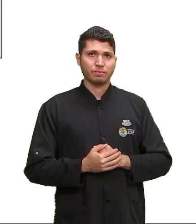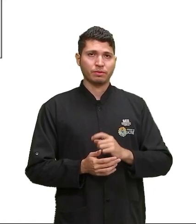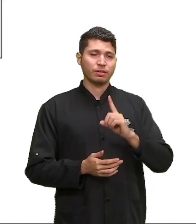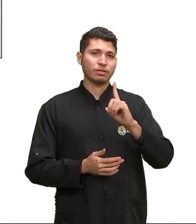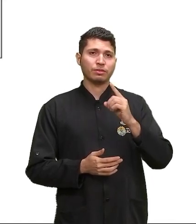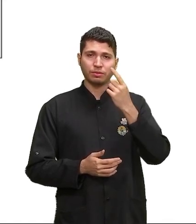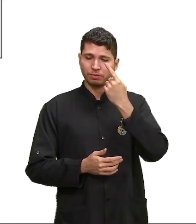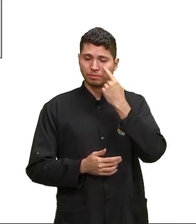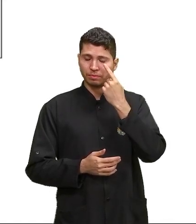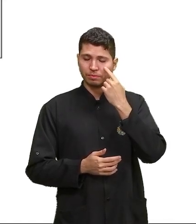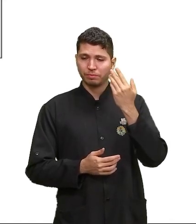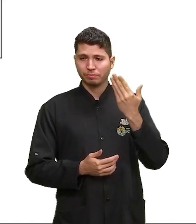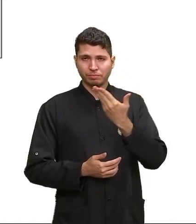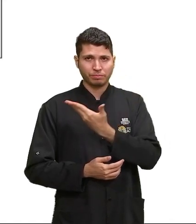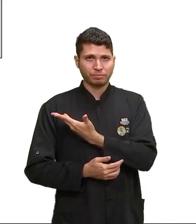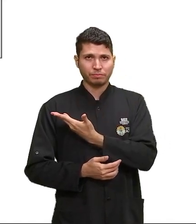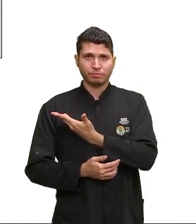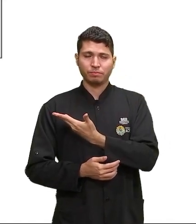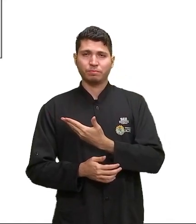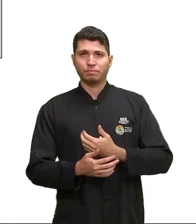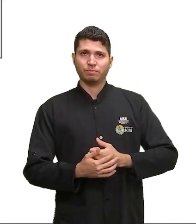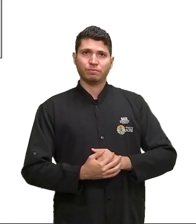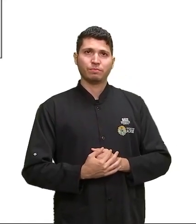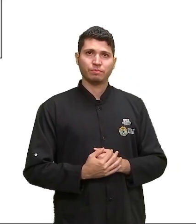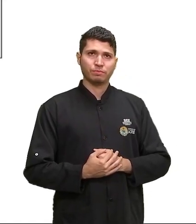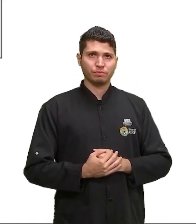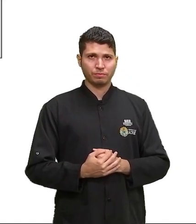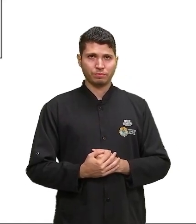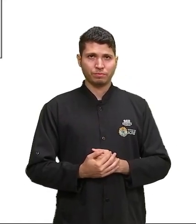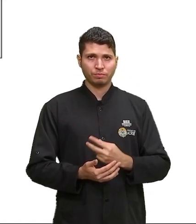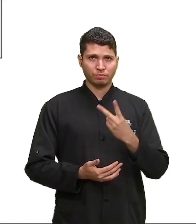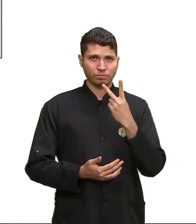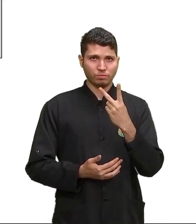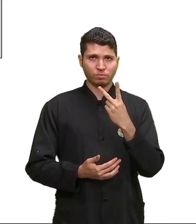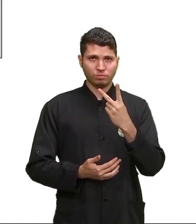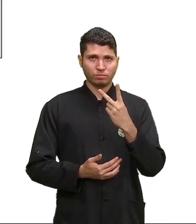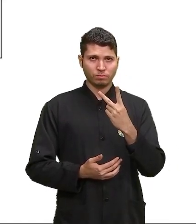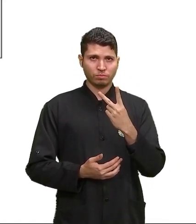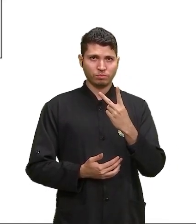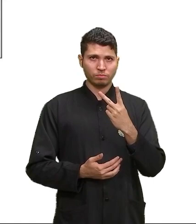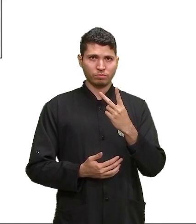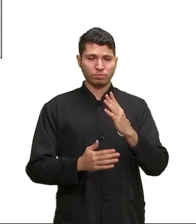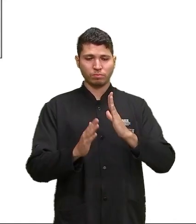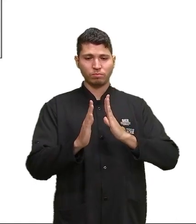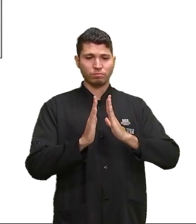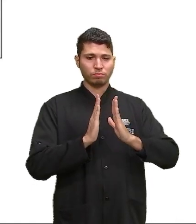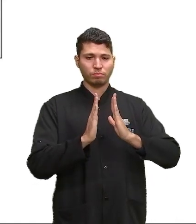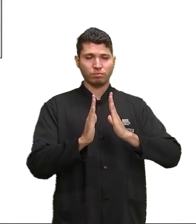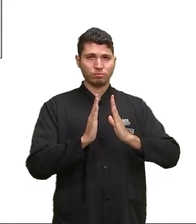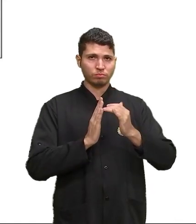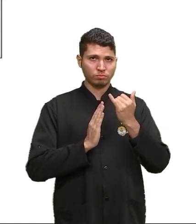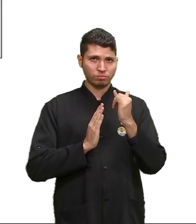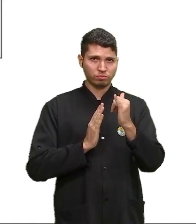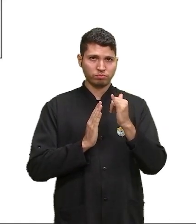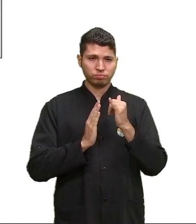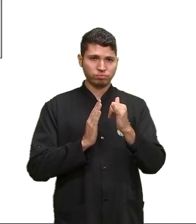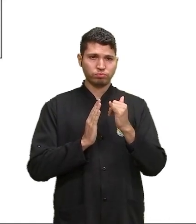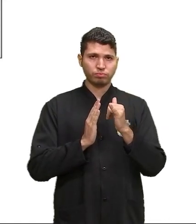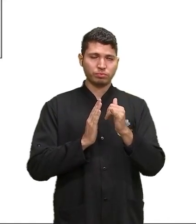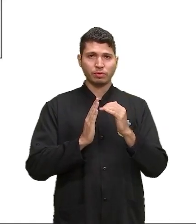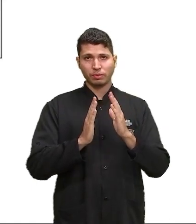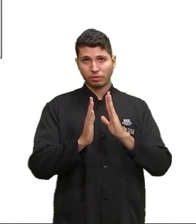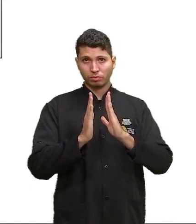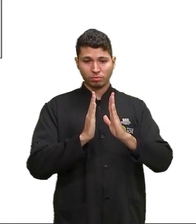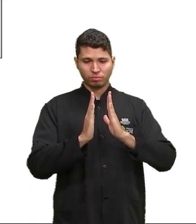Está acontecendo que temos, de novo, 2 geradores que estão em paralelos, né? Percebo que é 2 esquemazinhos